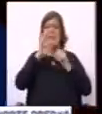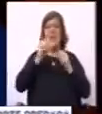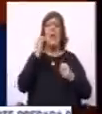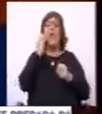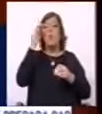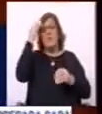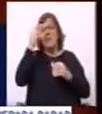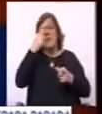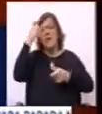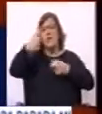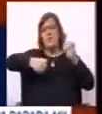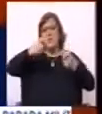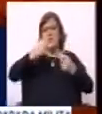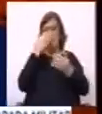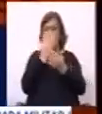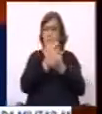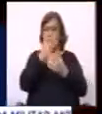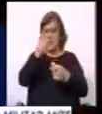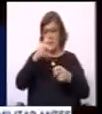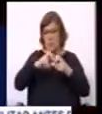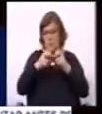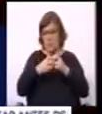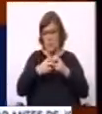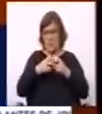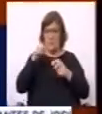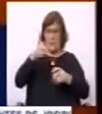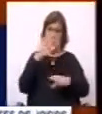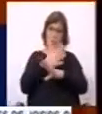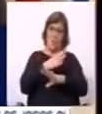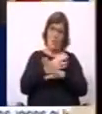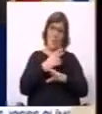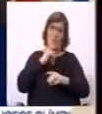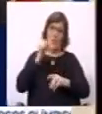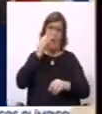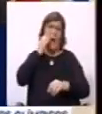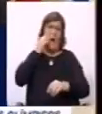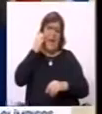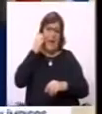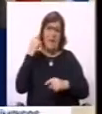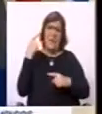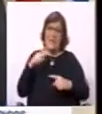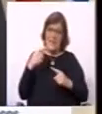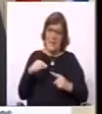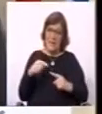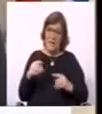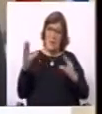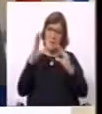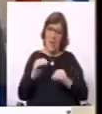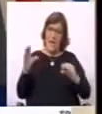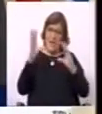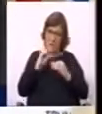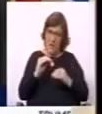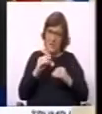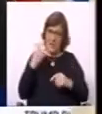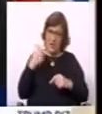ensinar a população a enfrentar estes fenómenos. Estes fogos, vamos lhe chamar extremos, têm vindo a ser muito mais frequentes e a